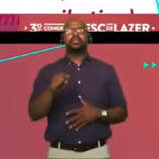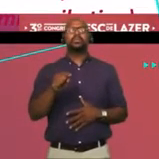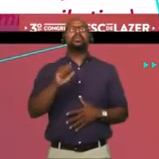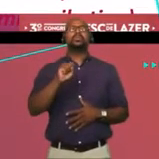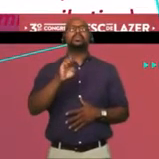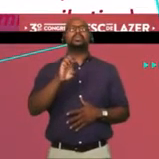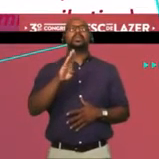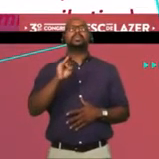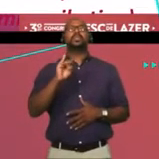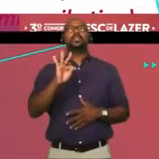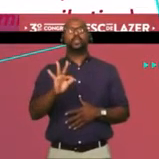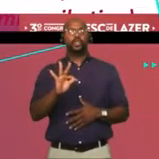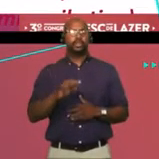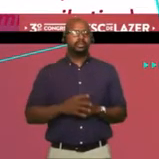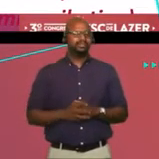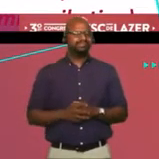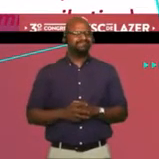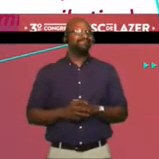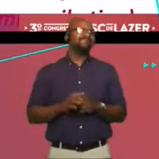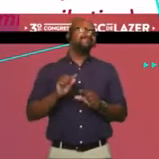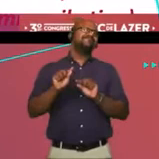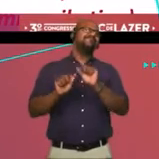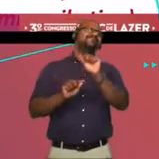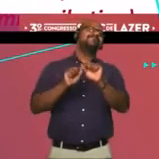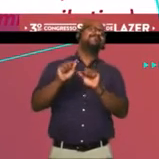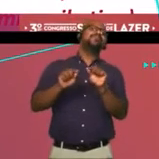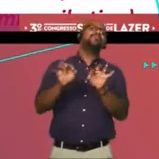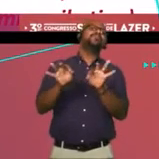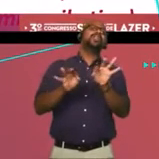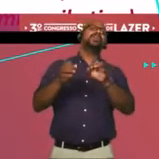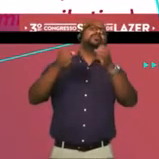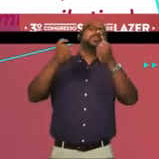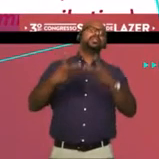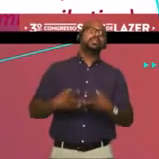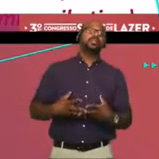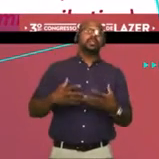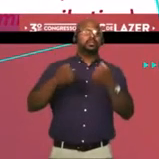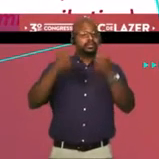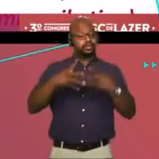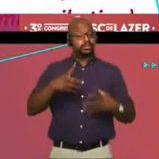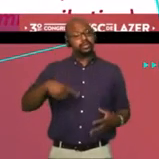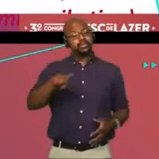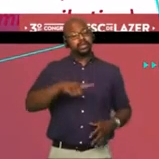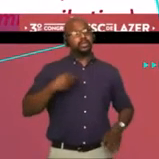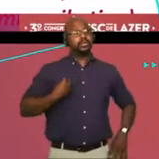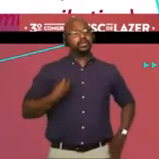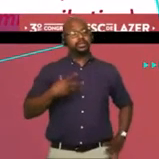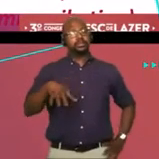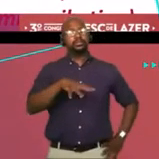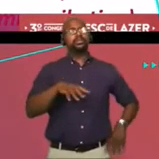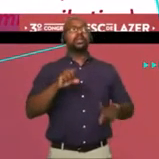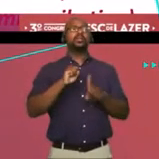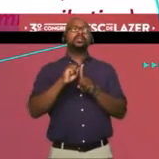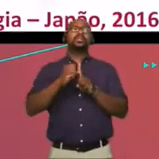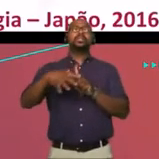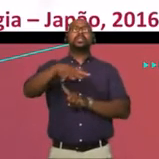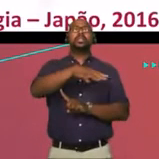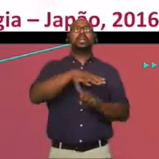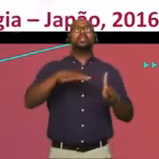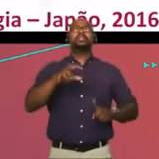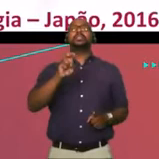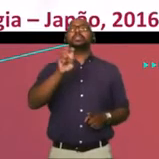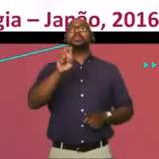cebit tá o quê que esse pano dizia dizia que nós estamos na sociedade 5.0